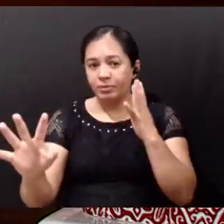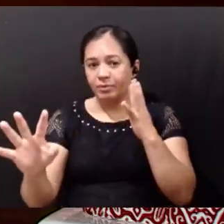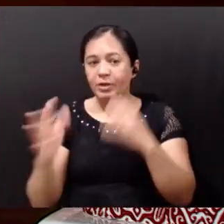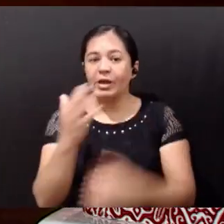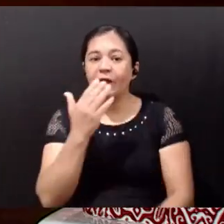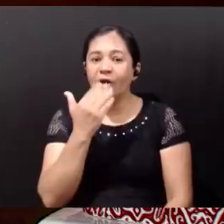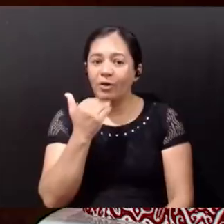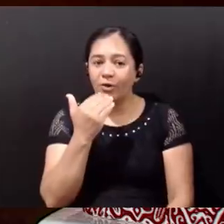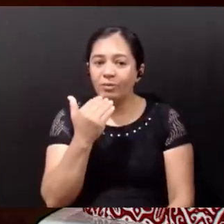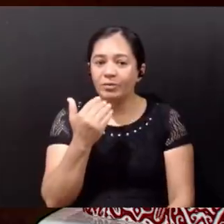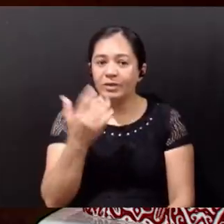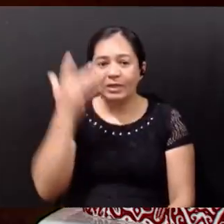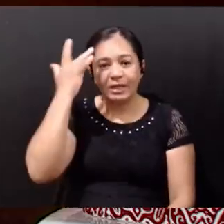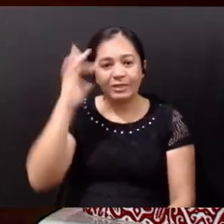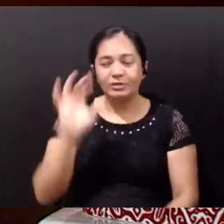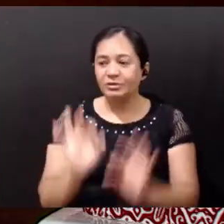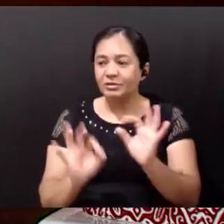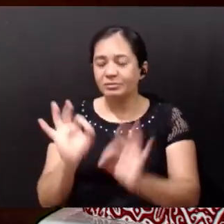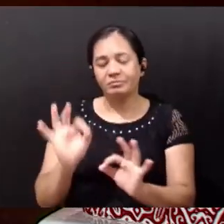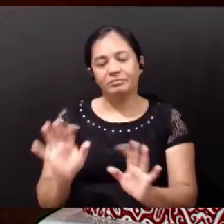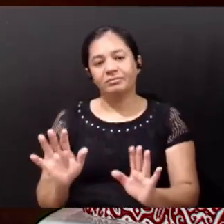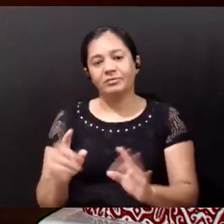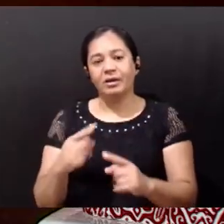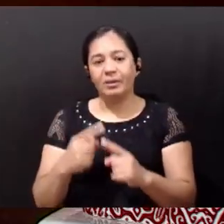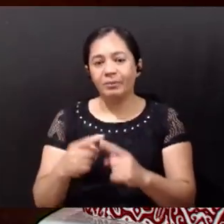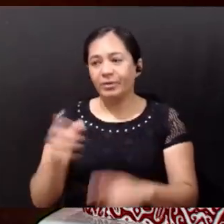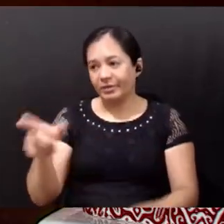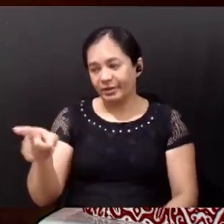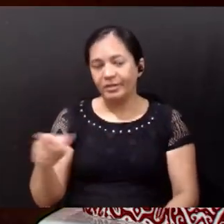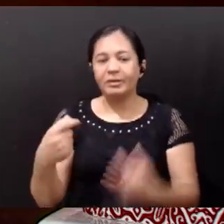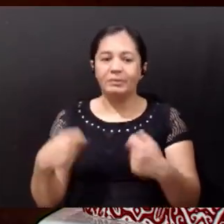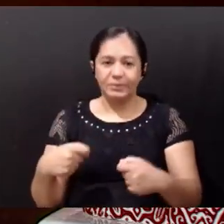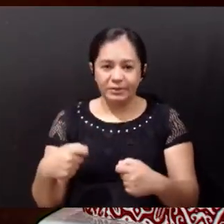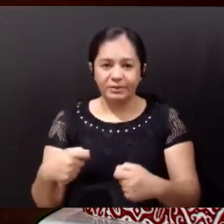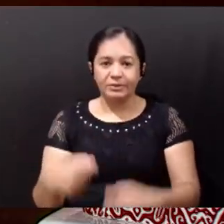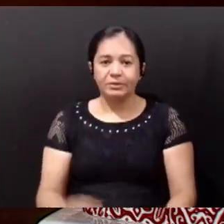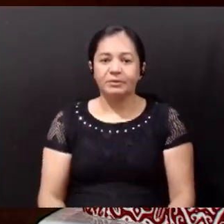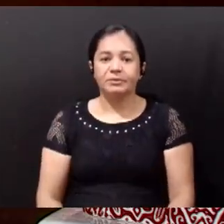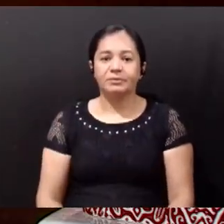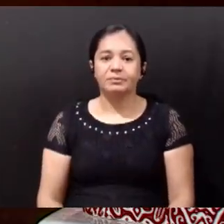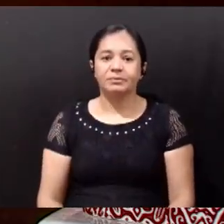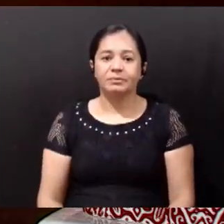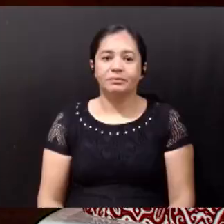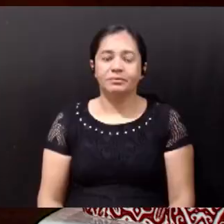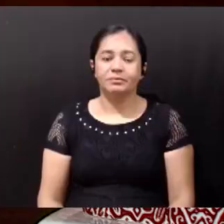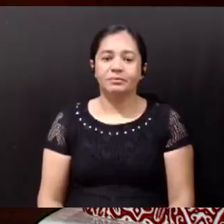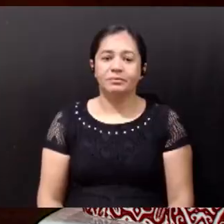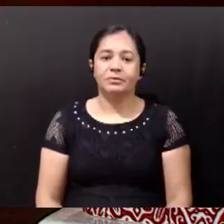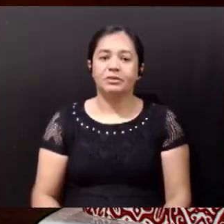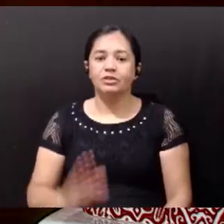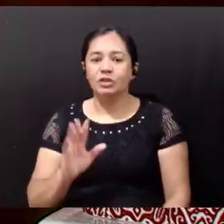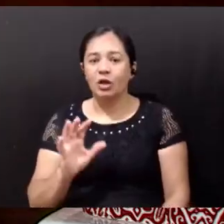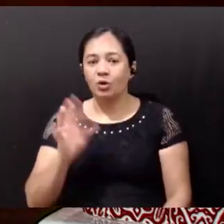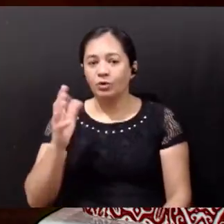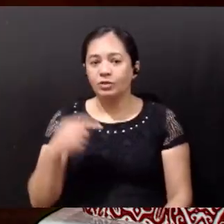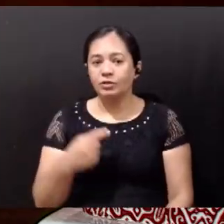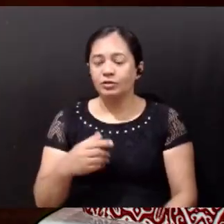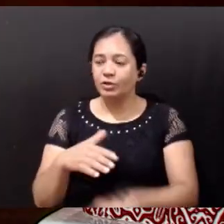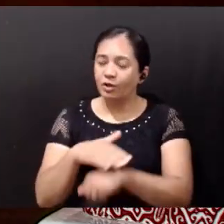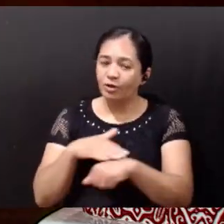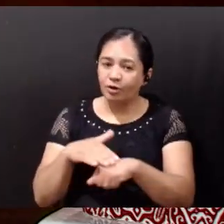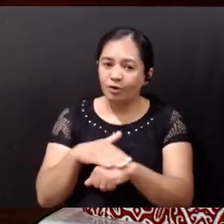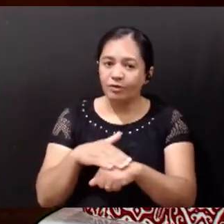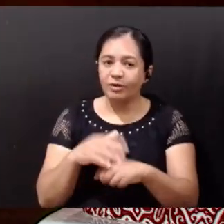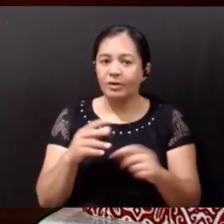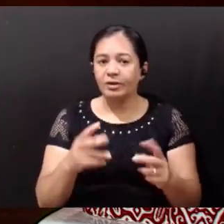quem preparou, é porque está precisando, né? E a gente já teve casos em que quando a gente vai conversar, você vê que está bem vestido,